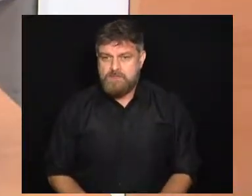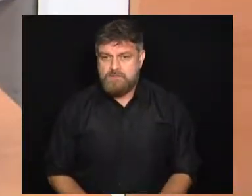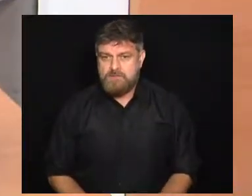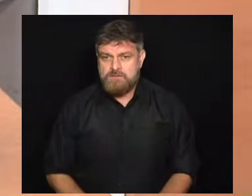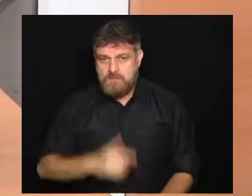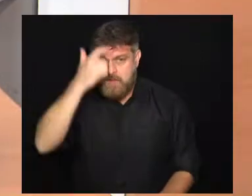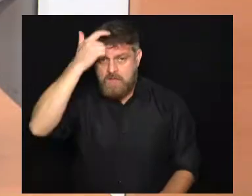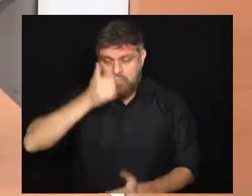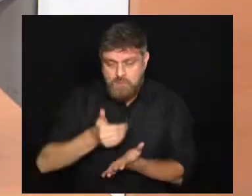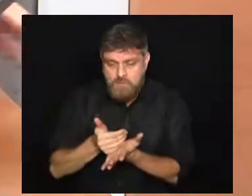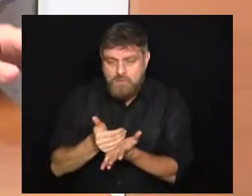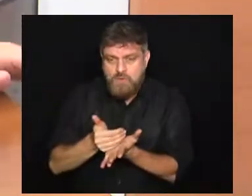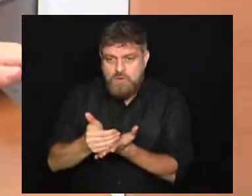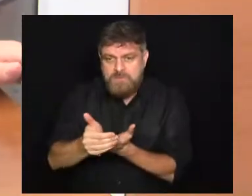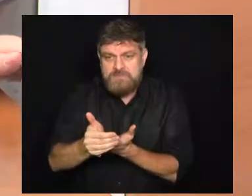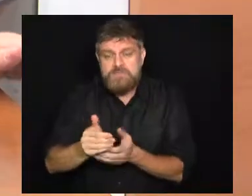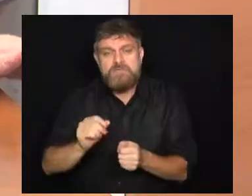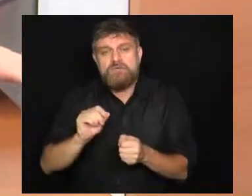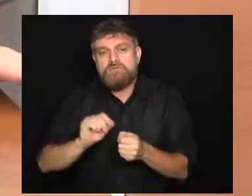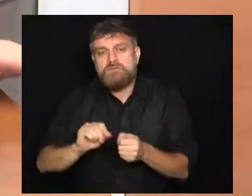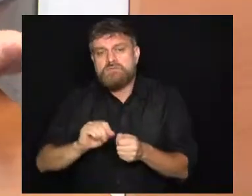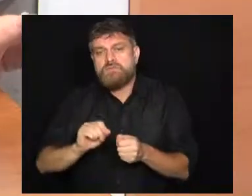eu vou iniciar fazendo uma